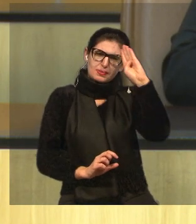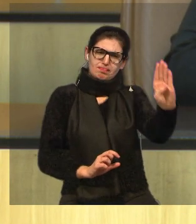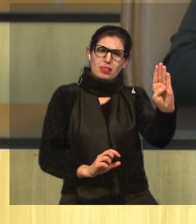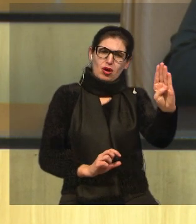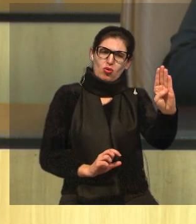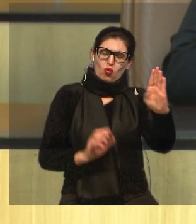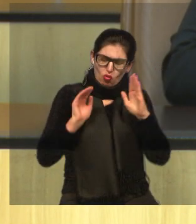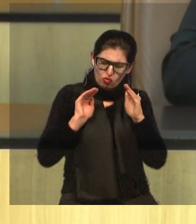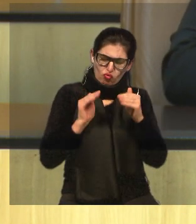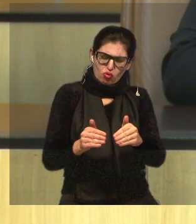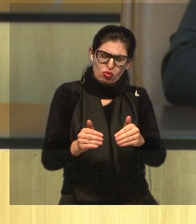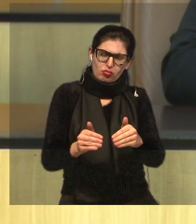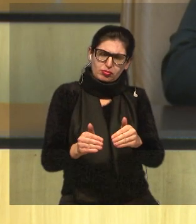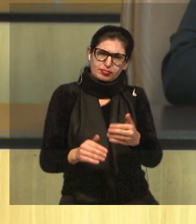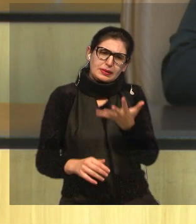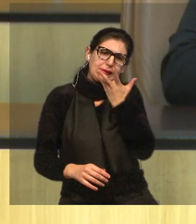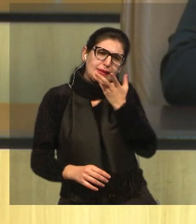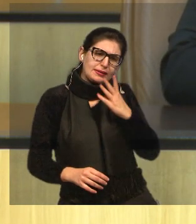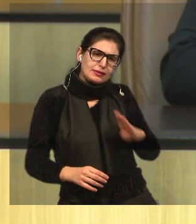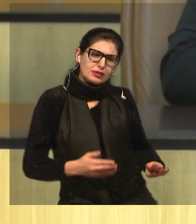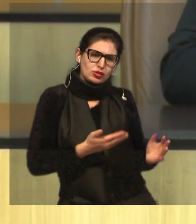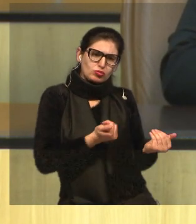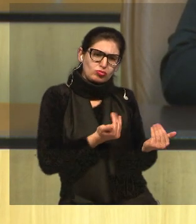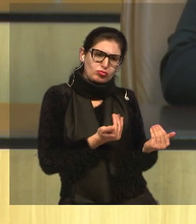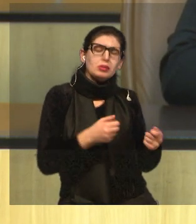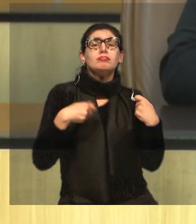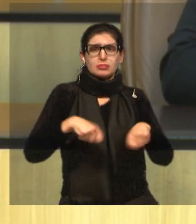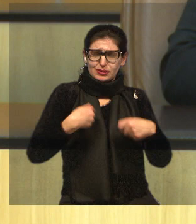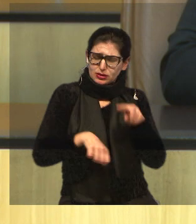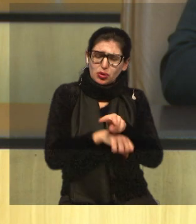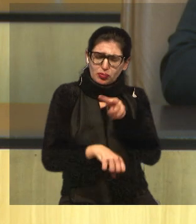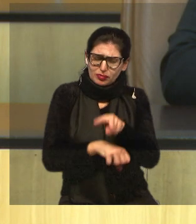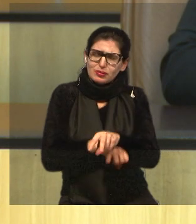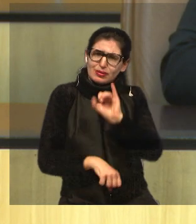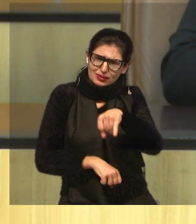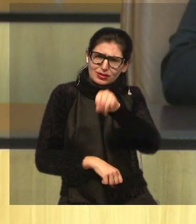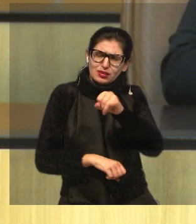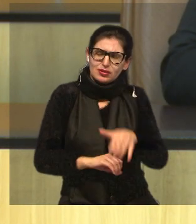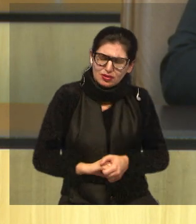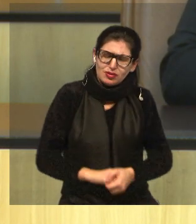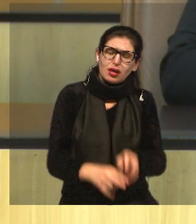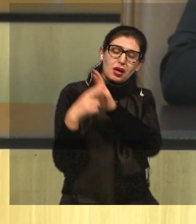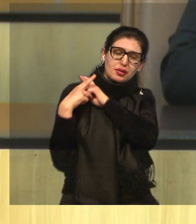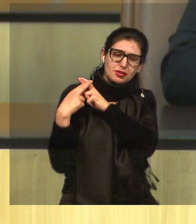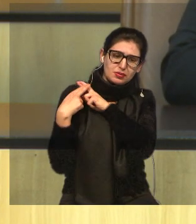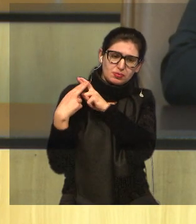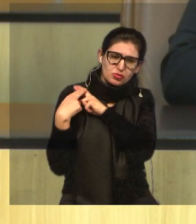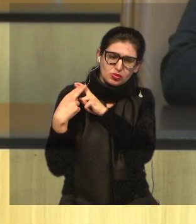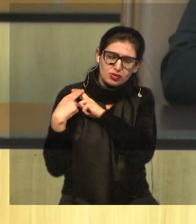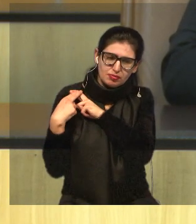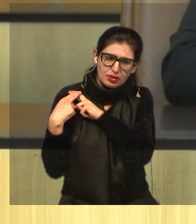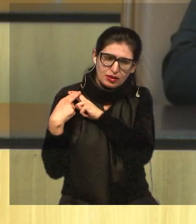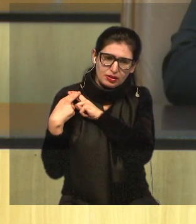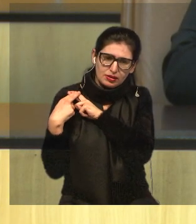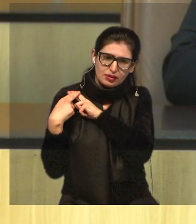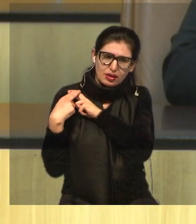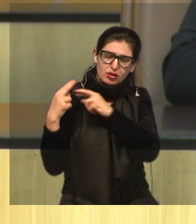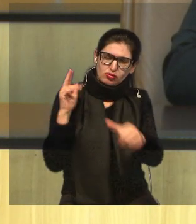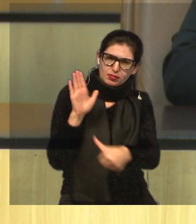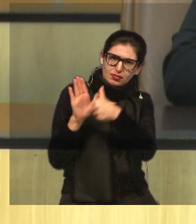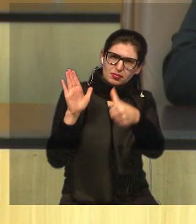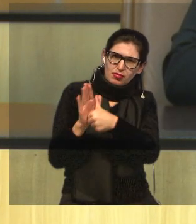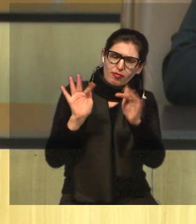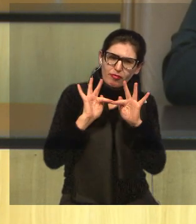absoluta? E a gente vê que a responsabilidade vem, então, em primeiro lugar,